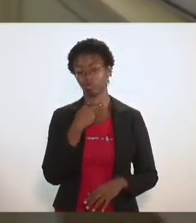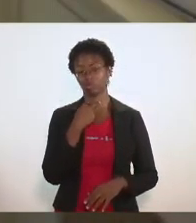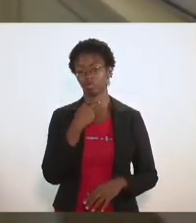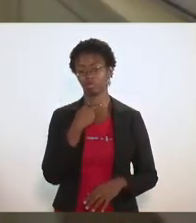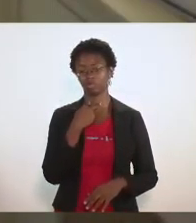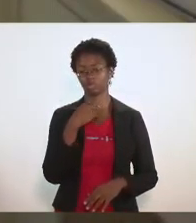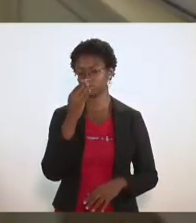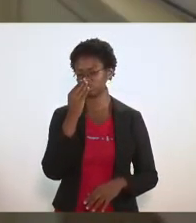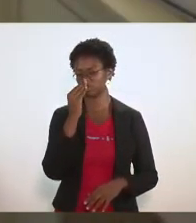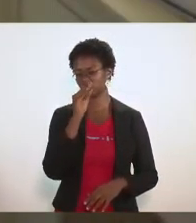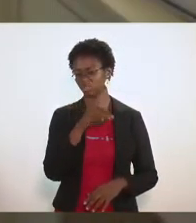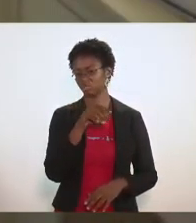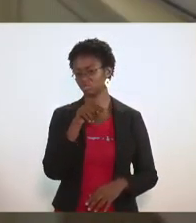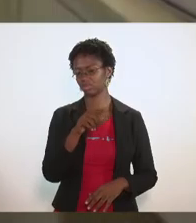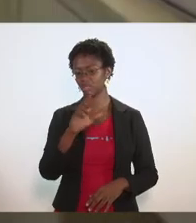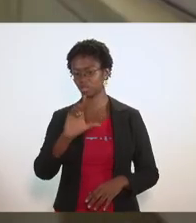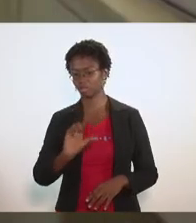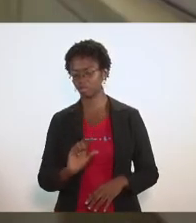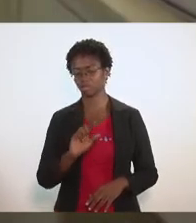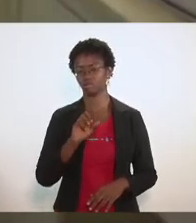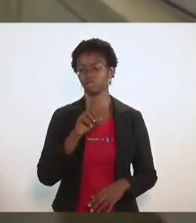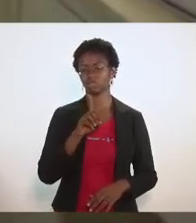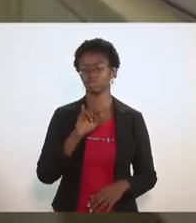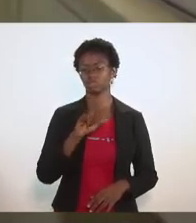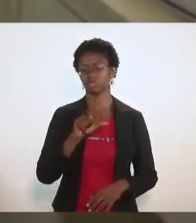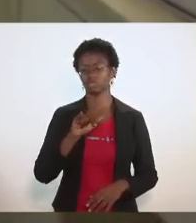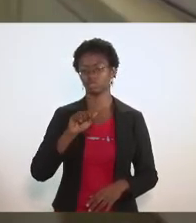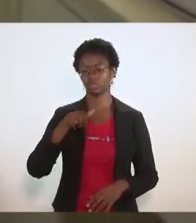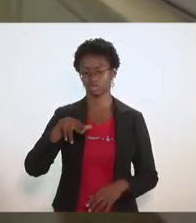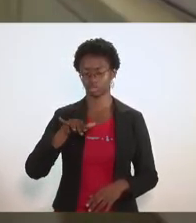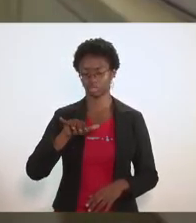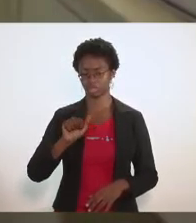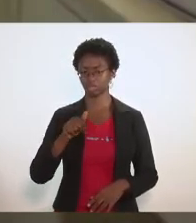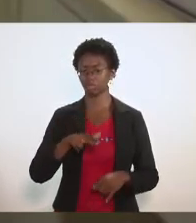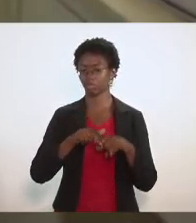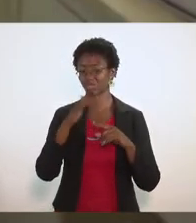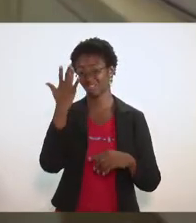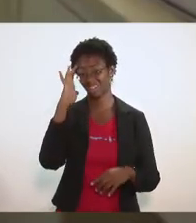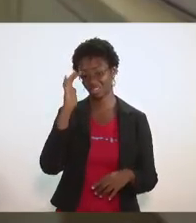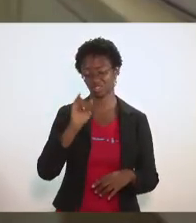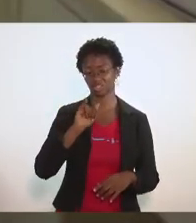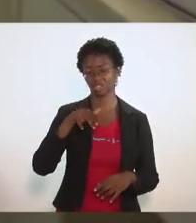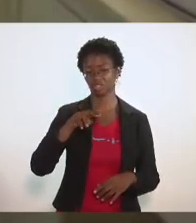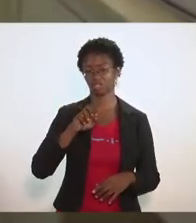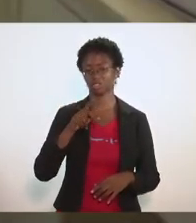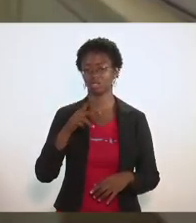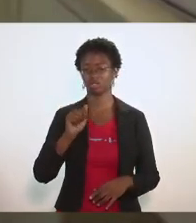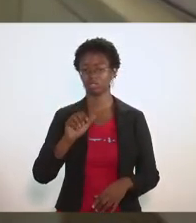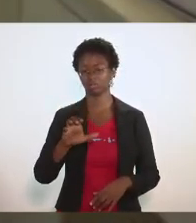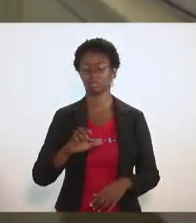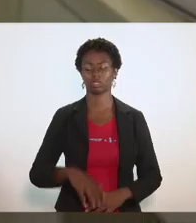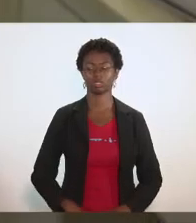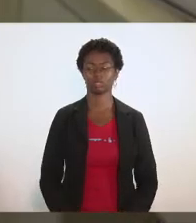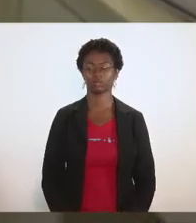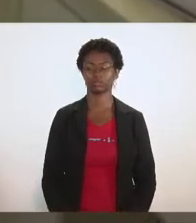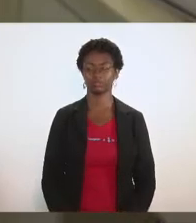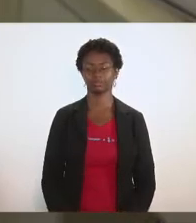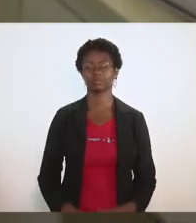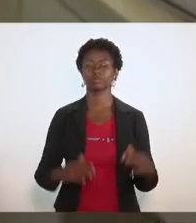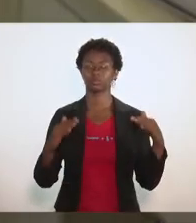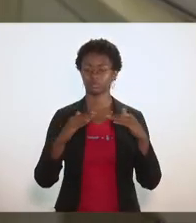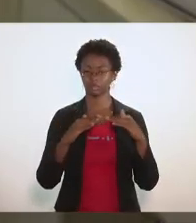nós acatarmos, porque baixou a diligência. Passou os 30 dias, não veio resposta da diligência, aí eu te voto. Mas